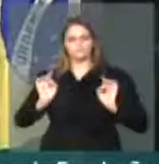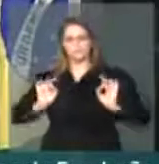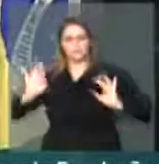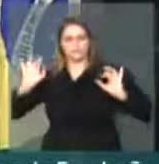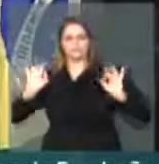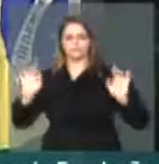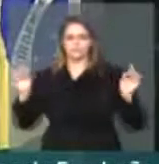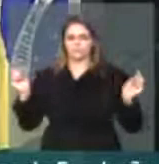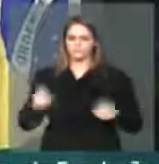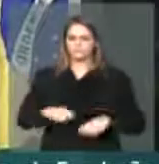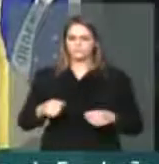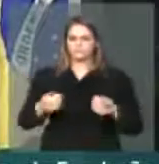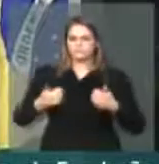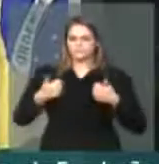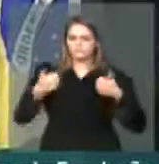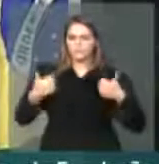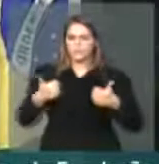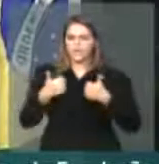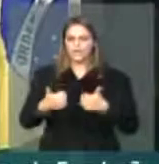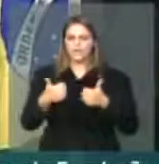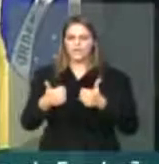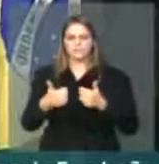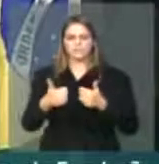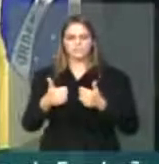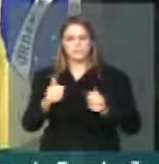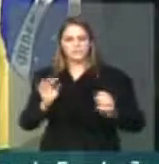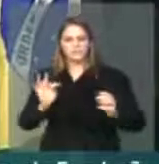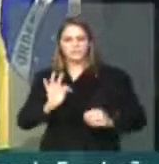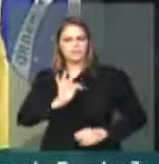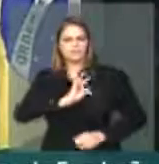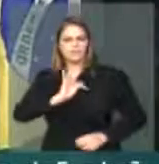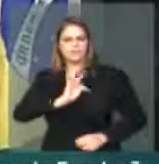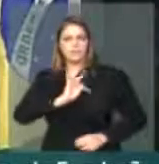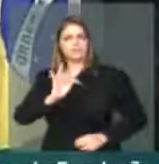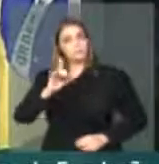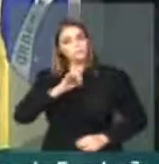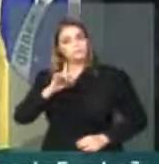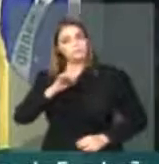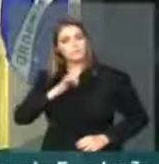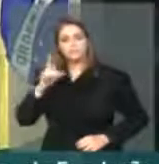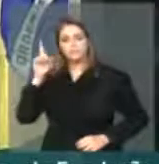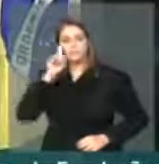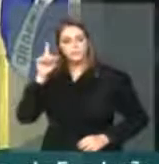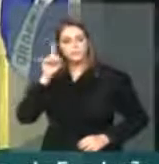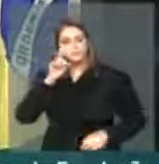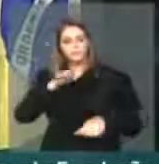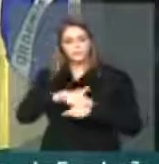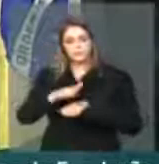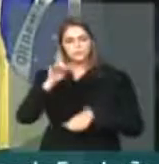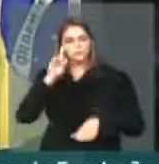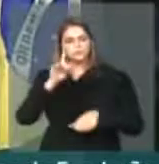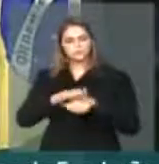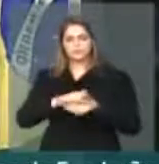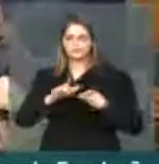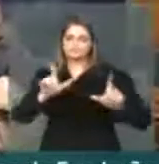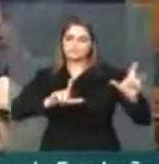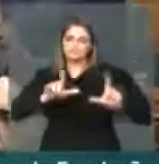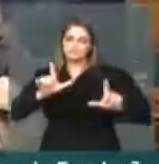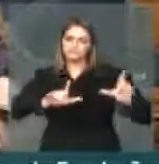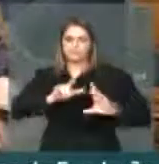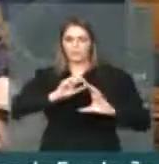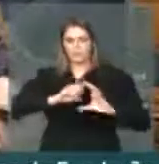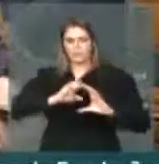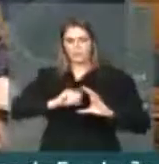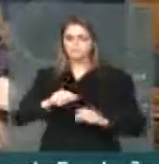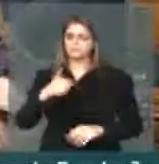técnico presentes dia e noite na tela da TV Globo. Fico feliz em ser proponente desta homenagem